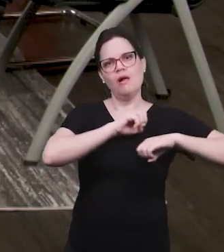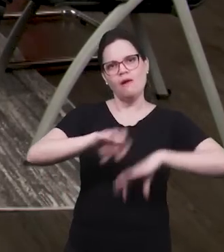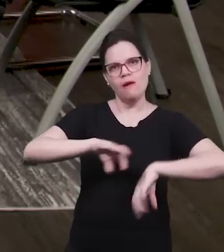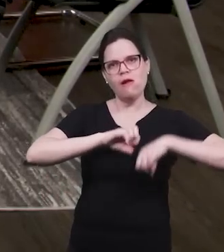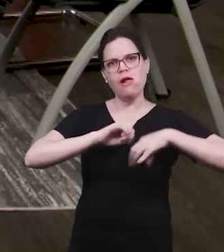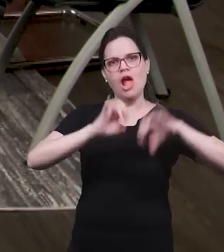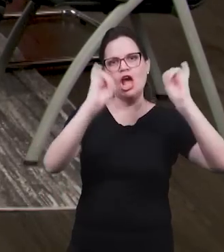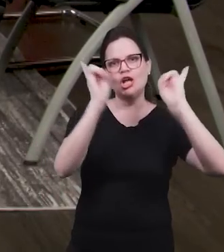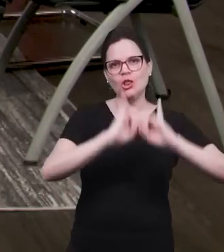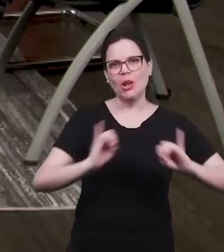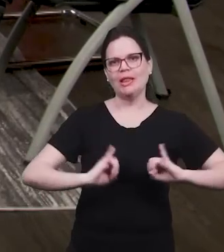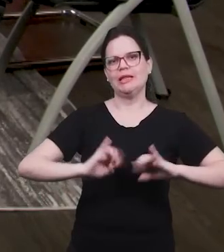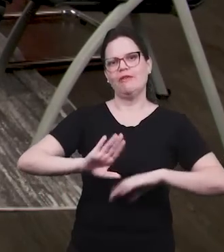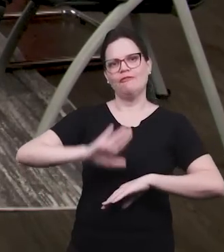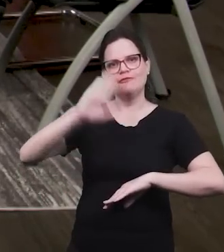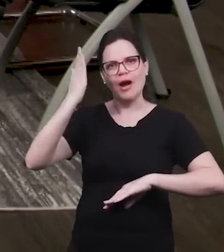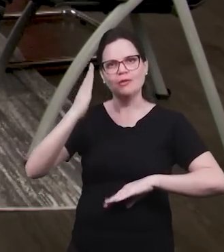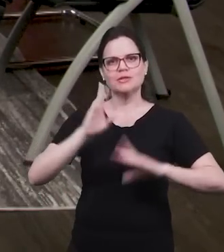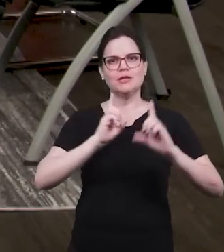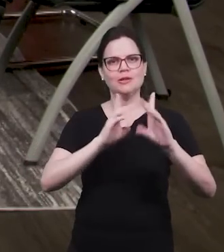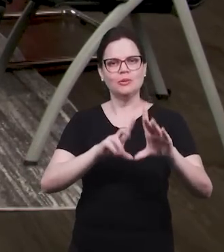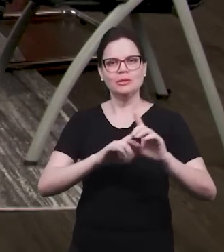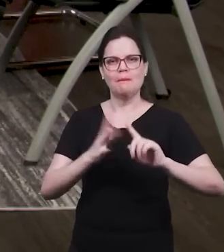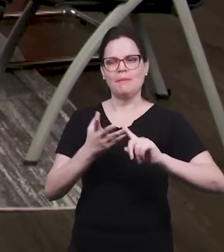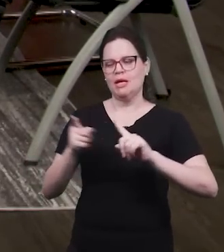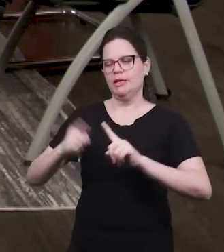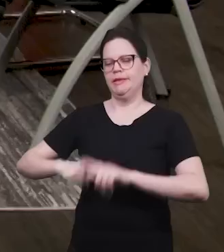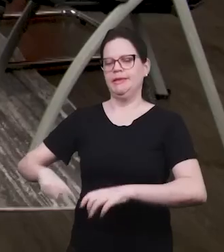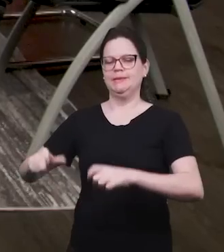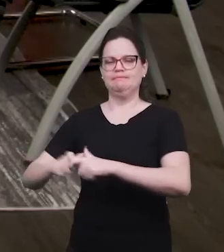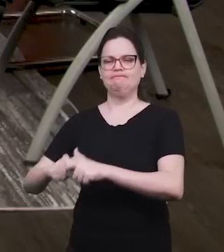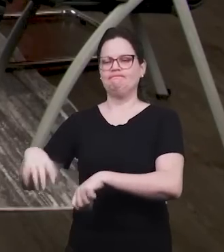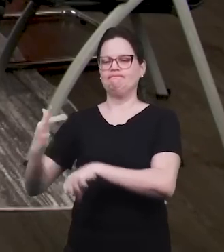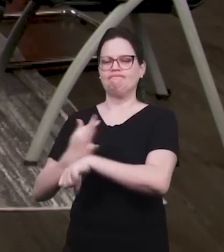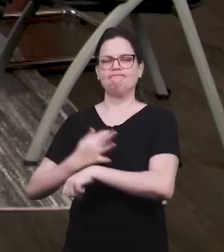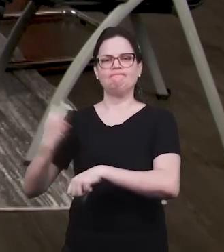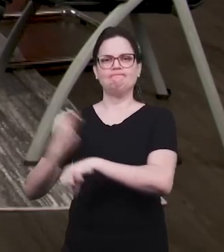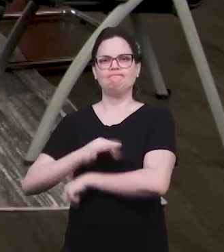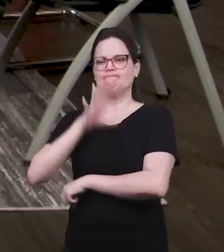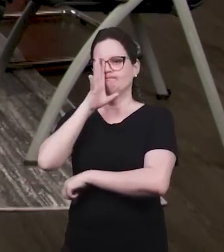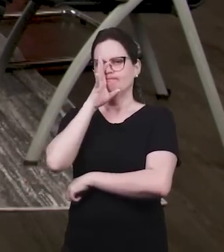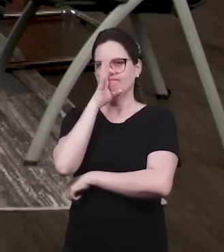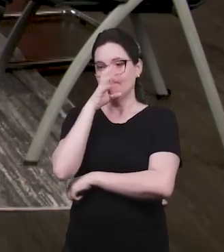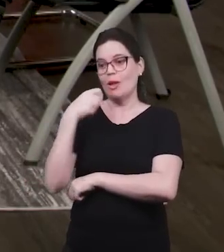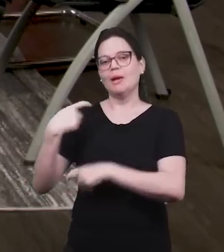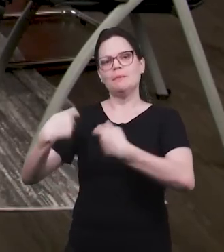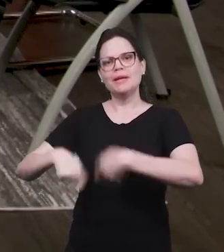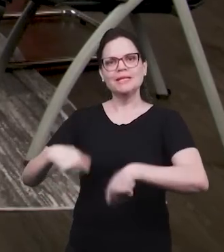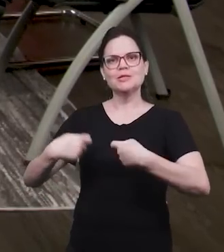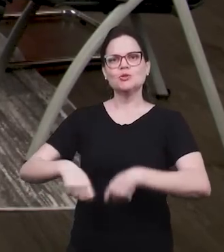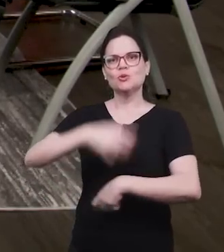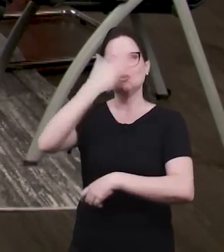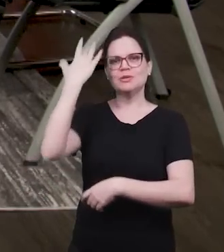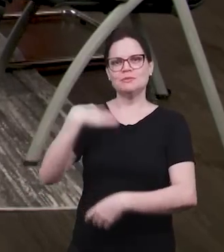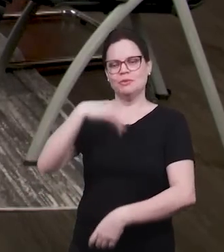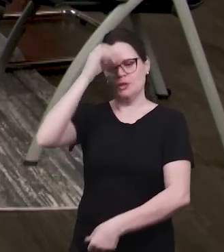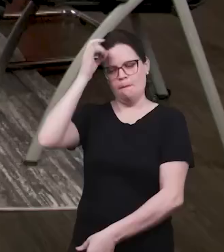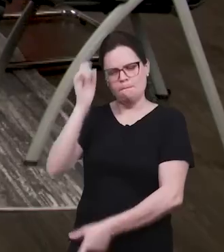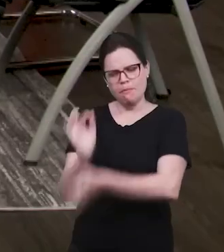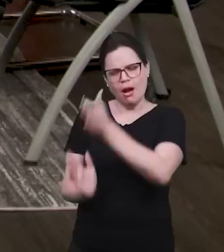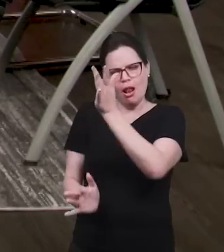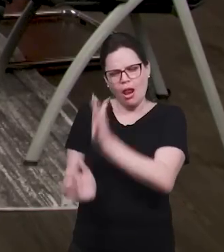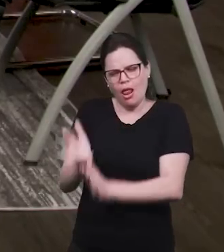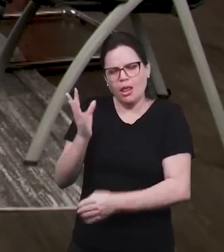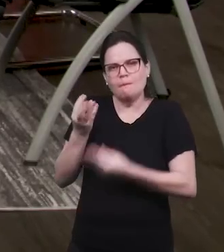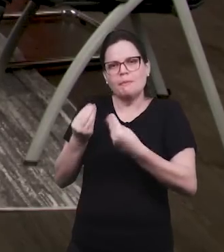ensinado pelo cristianismo romano. E por isso, então, esse derramamento do Espírito Santo ali para eles foi para fortalecer a igreja, a fim de que ela pudesse